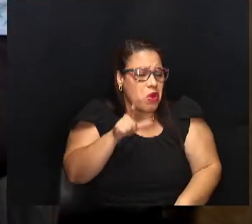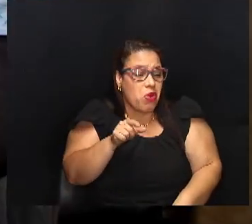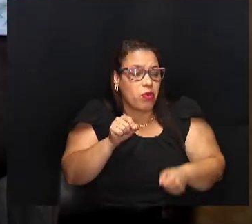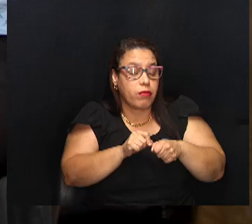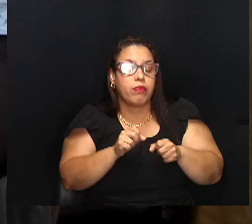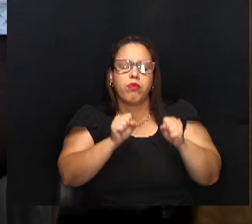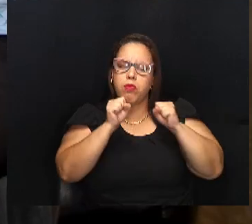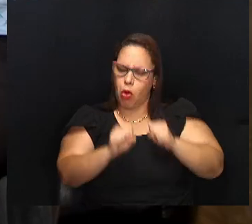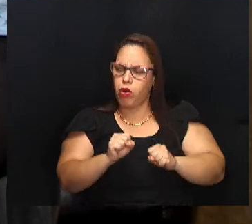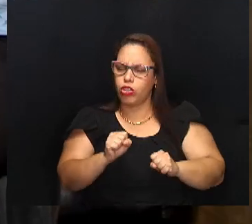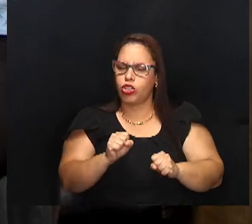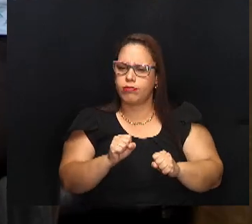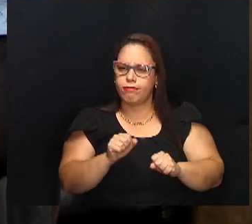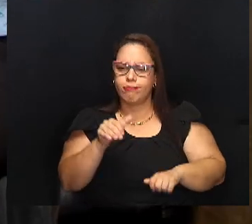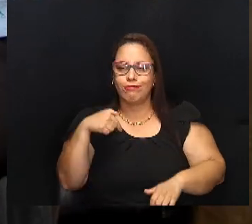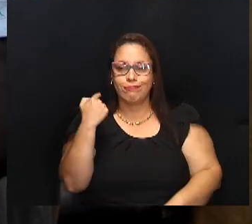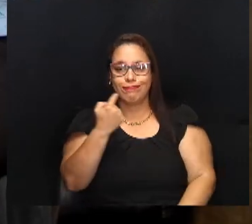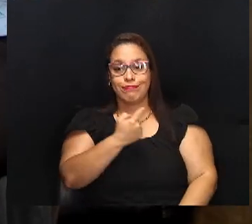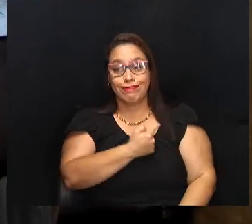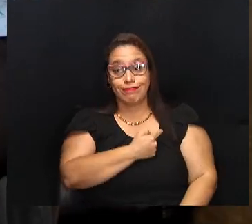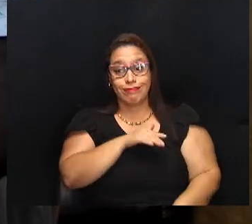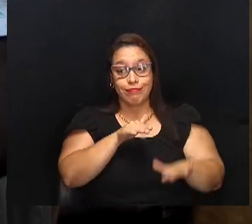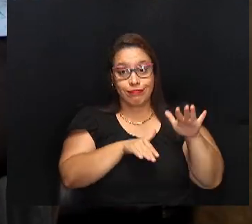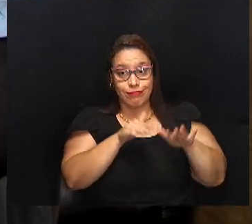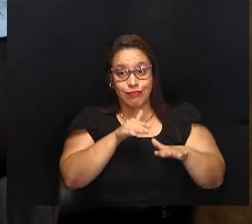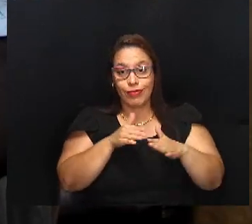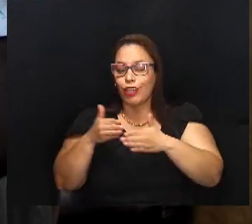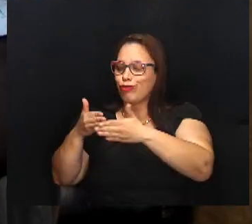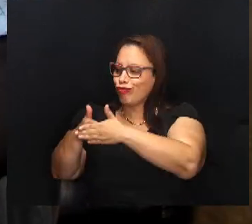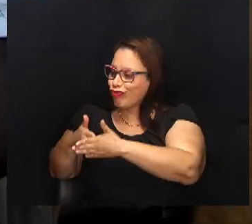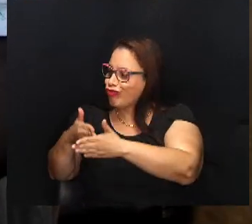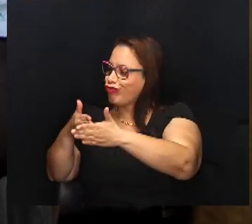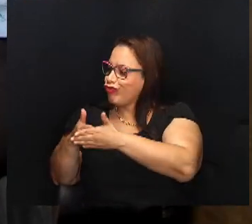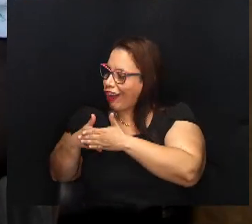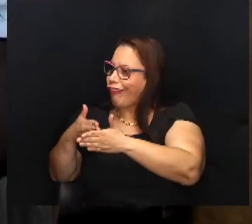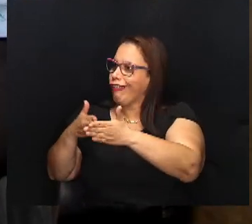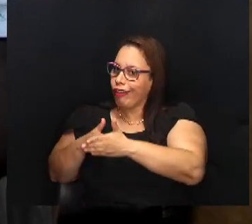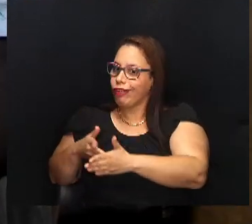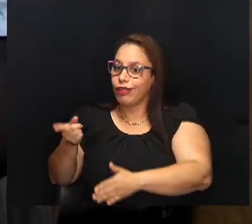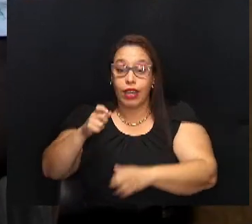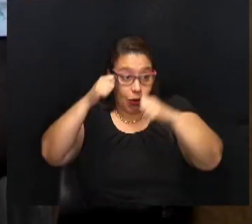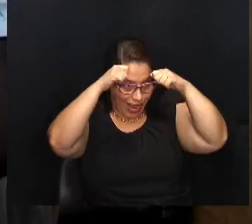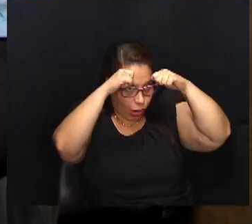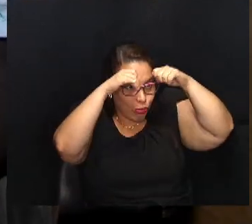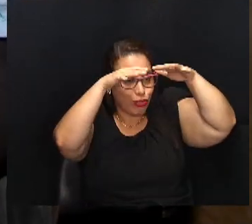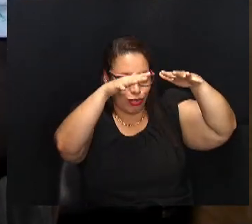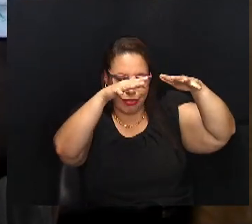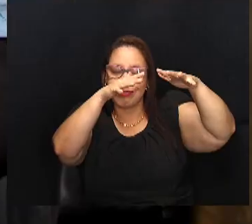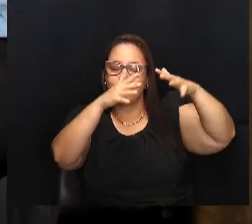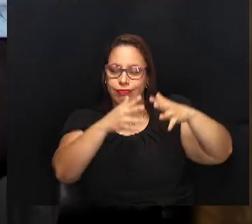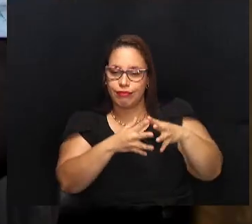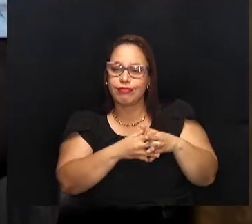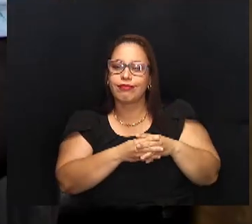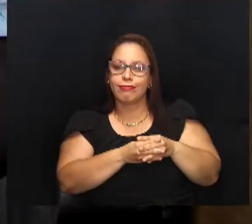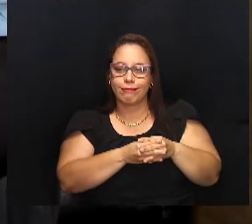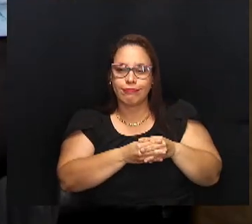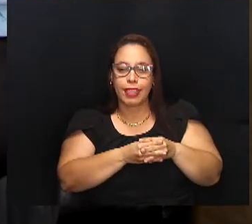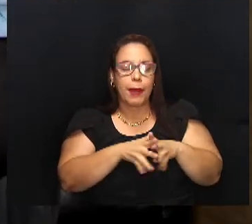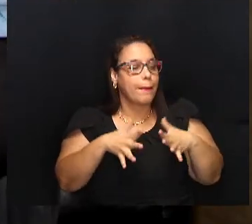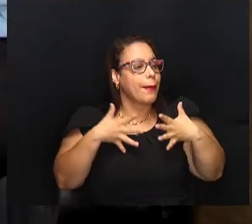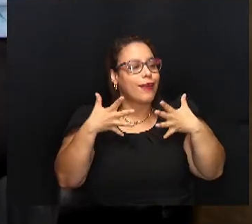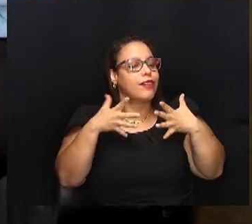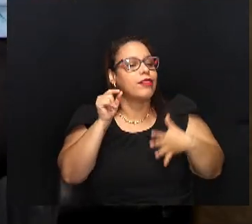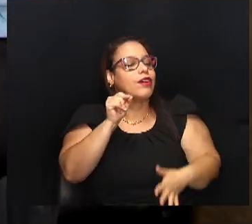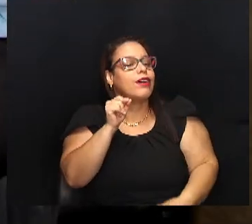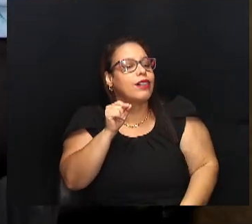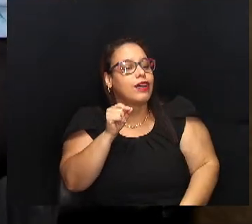pode. Nós que às vezes nos limitamos, né? Então ele é autista e assim, qual a minha maior alegria? Quando